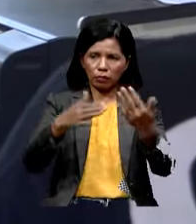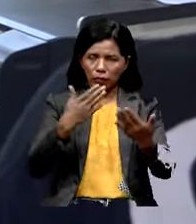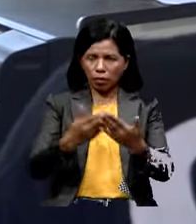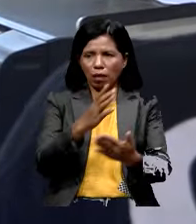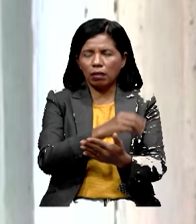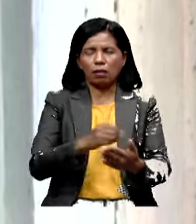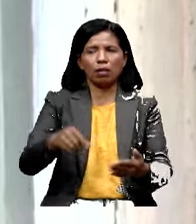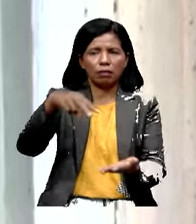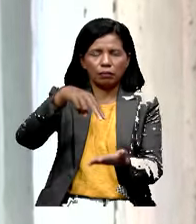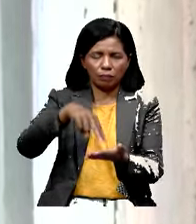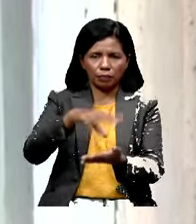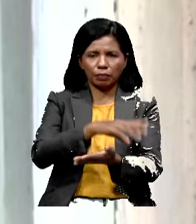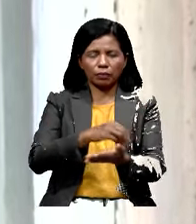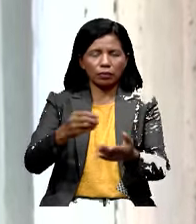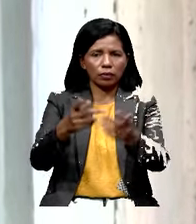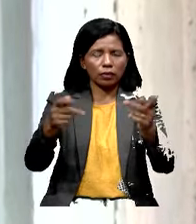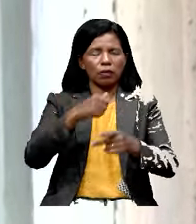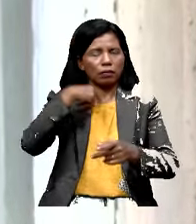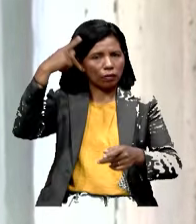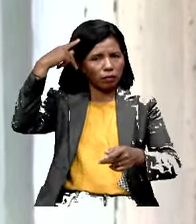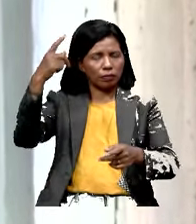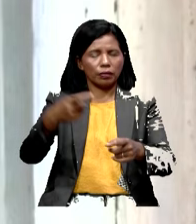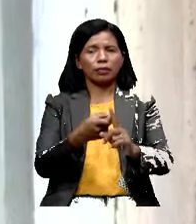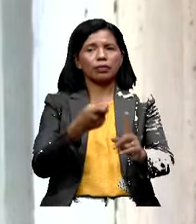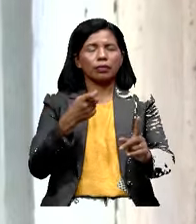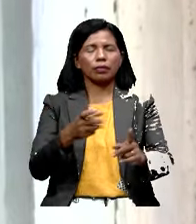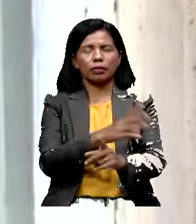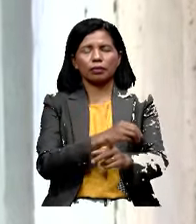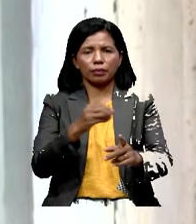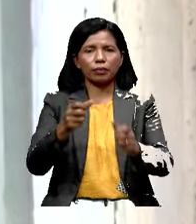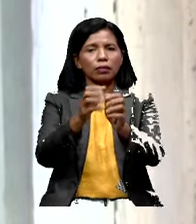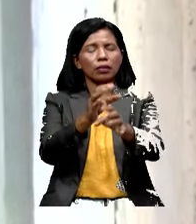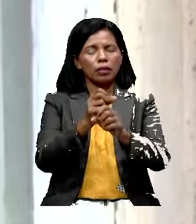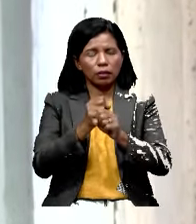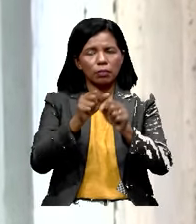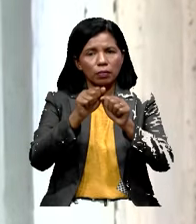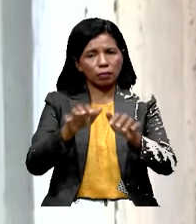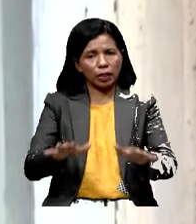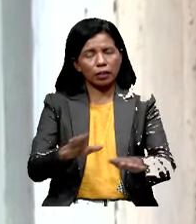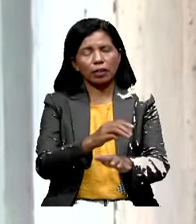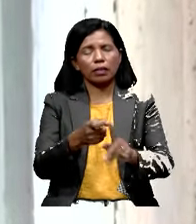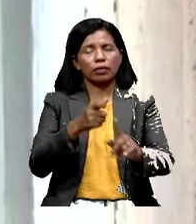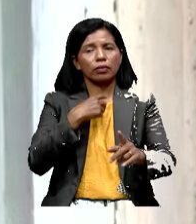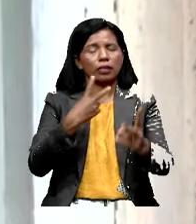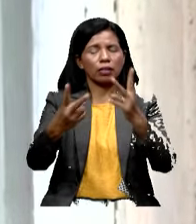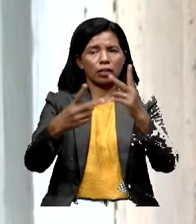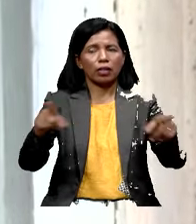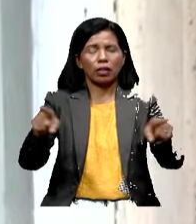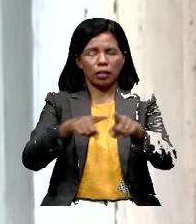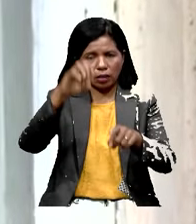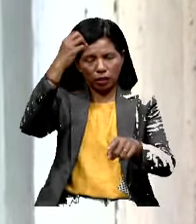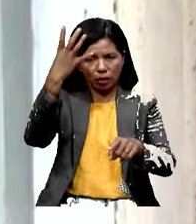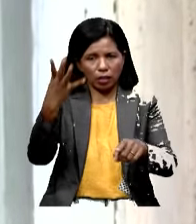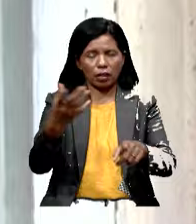Atu Hamriki Herute Siranebe, Papa Francisco Liu, Urissimo Benção, Tamba Visita Papa Francisco Nien, Hanessan Graça